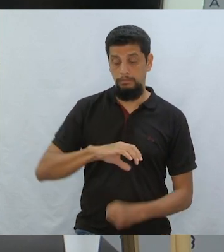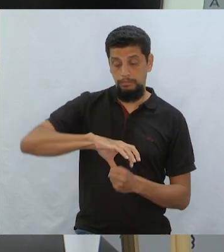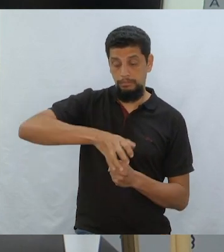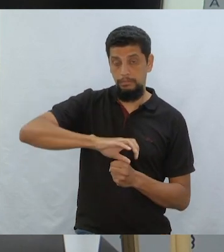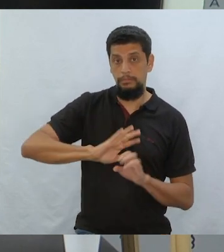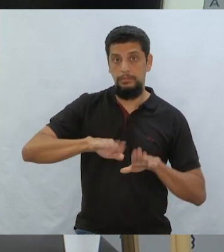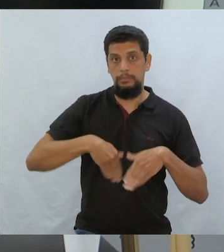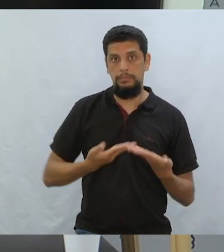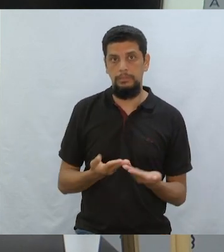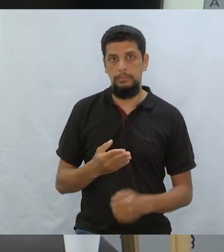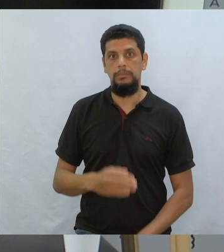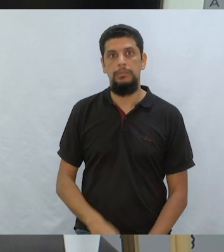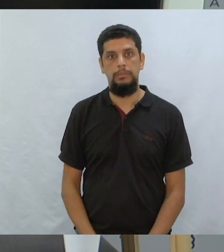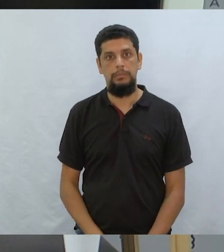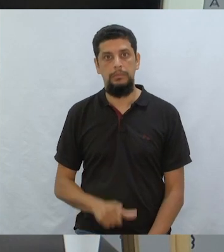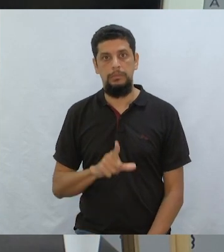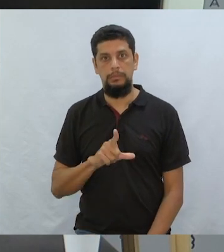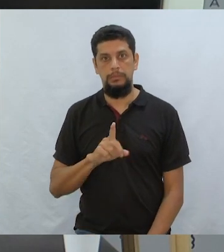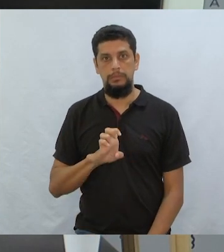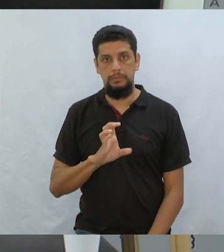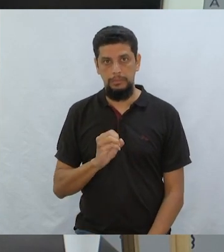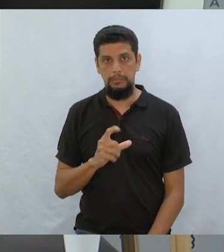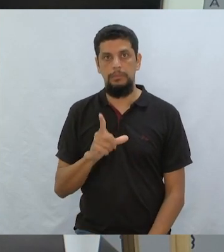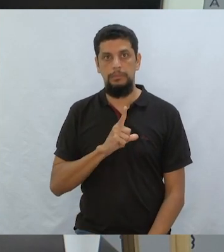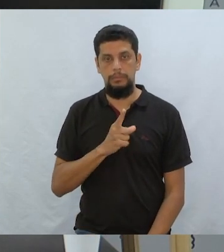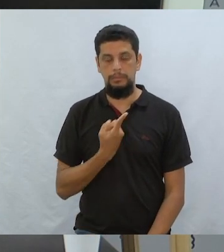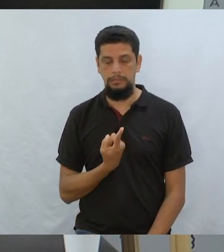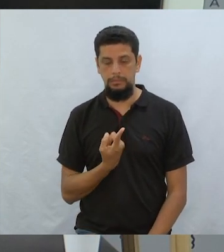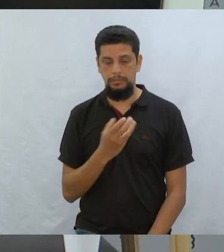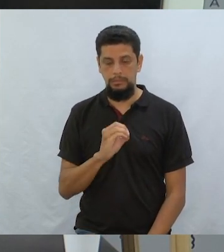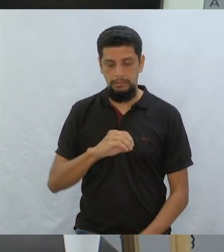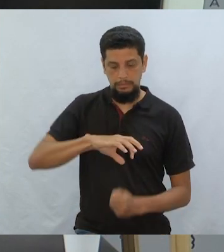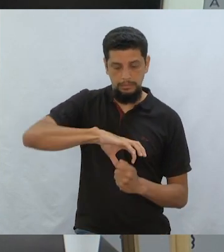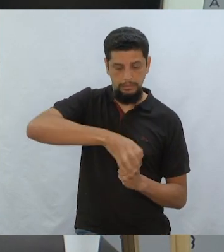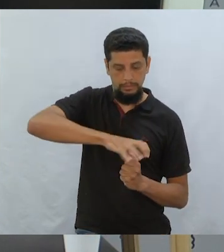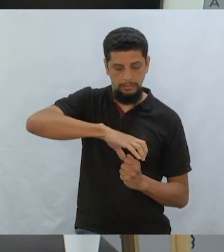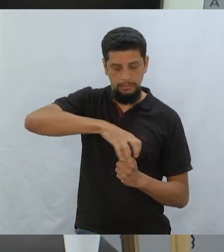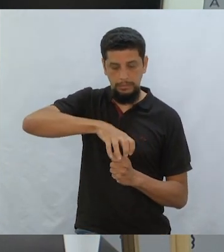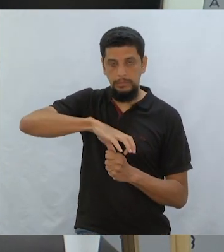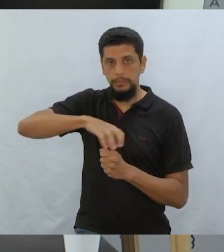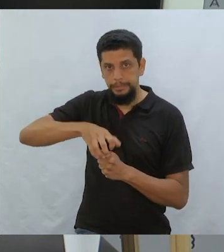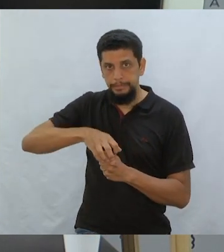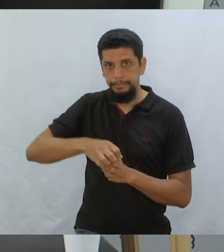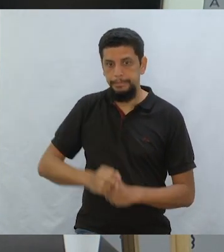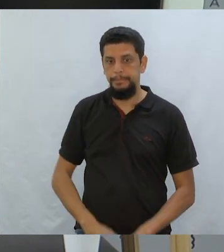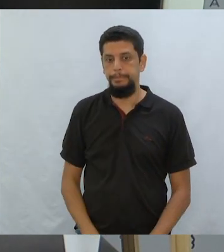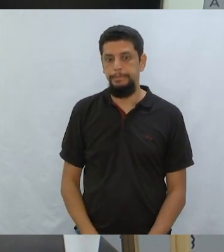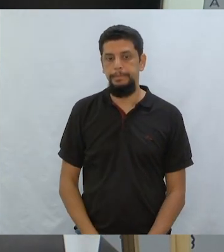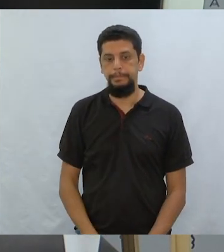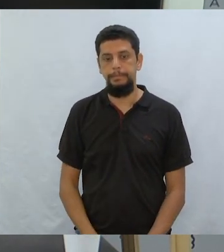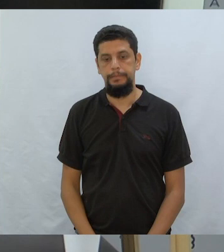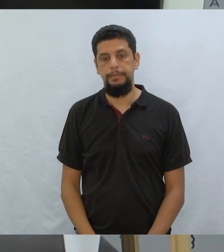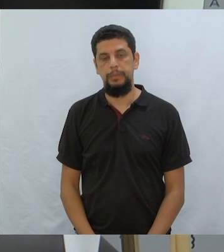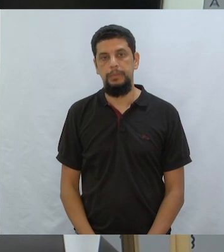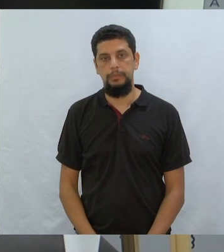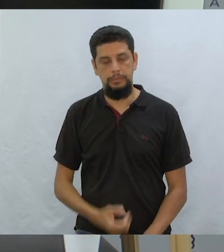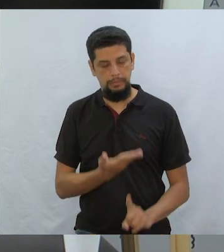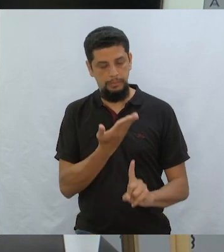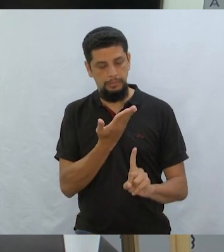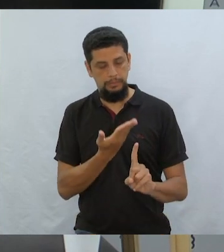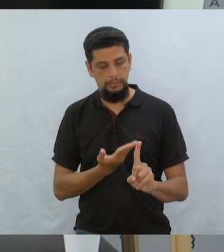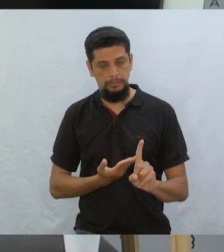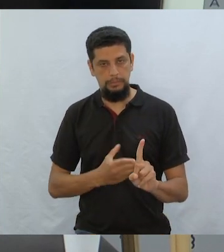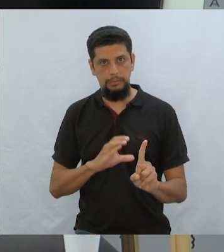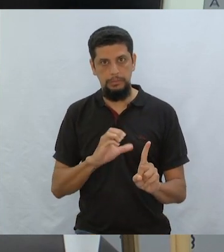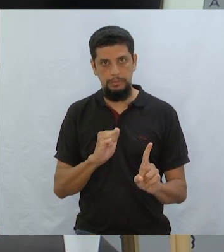1, 2, 3, 4, 5, 6, 7, 8, 9, 10. Então, o Léo tem 10 tampinhas. Então, aqui o Léo tem 10 tampinhas.